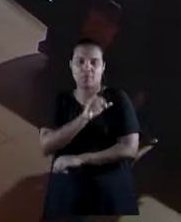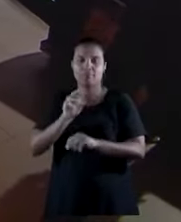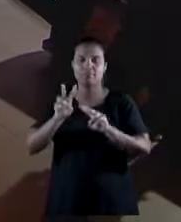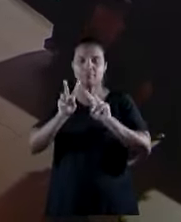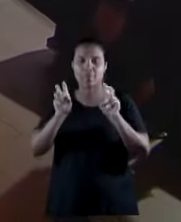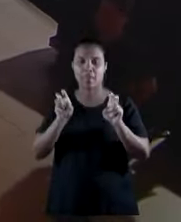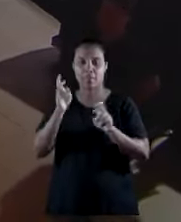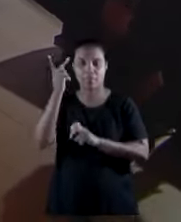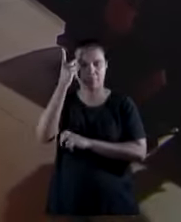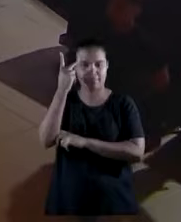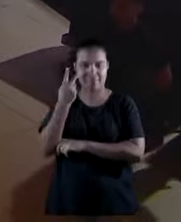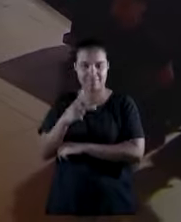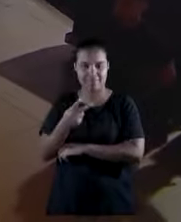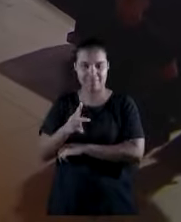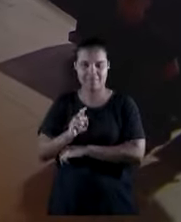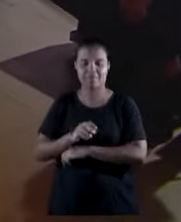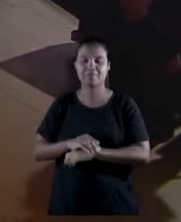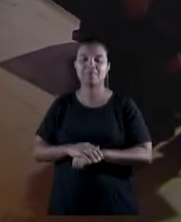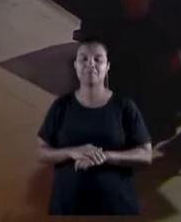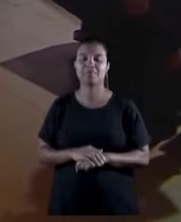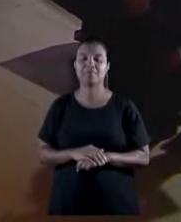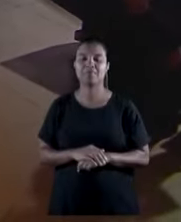do Paulistão.